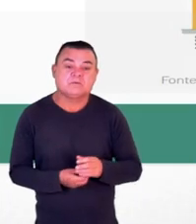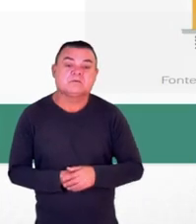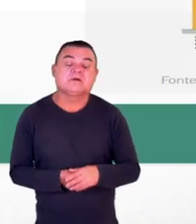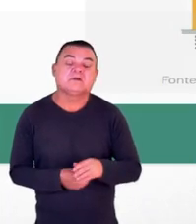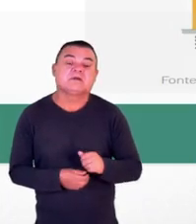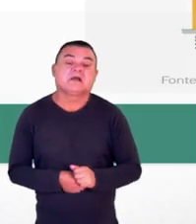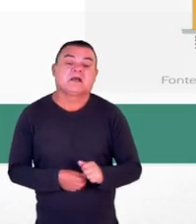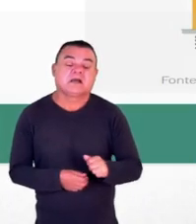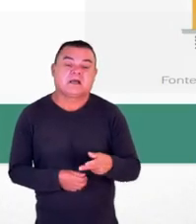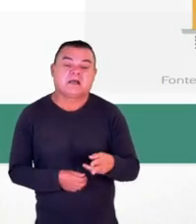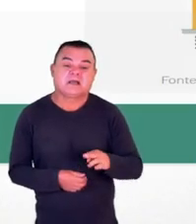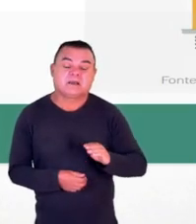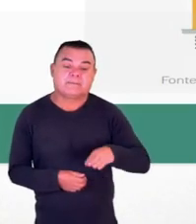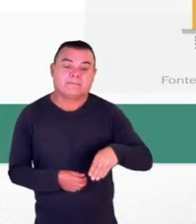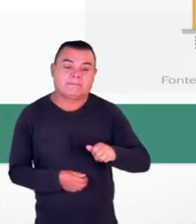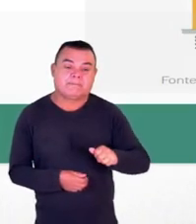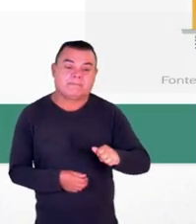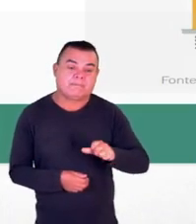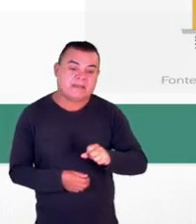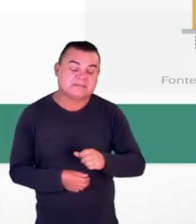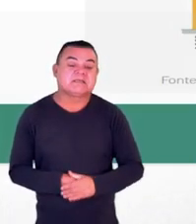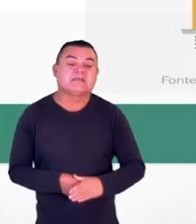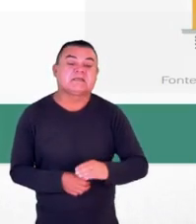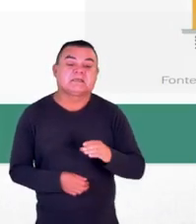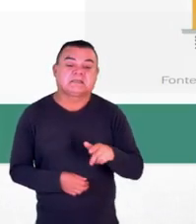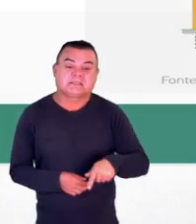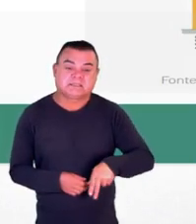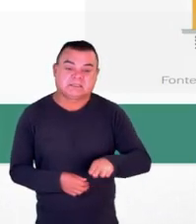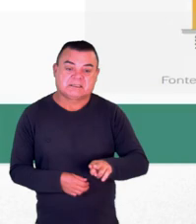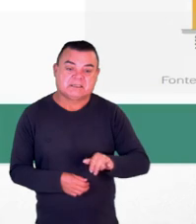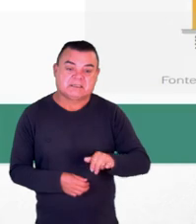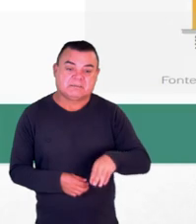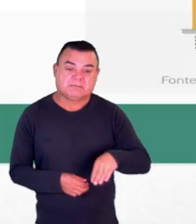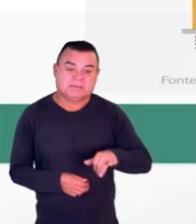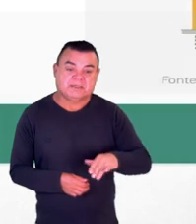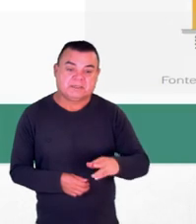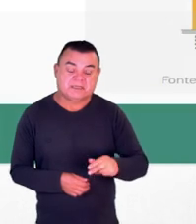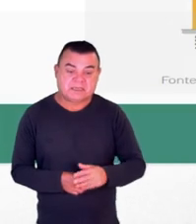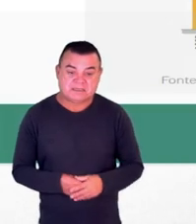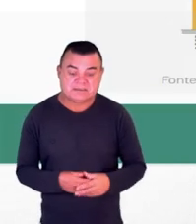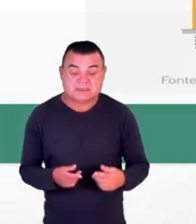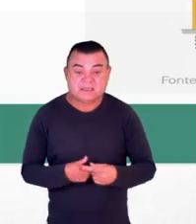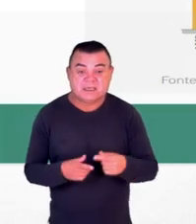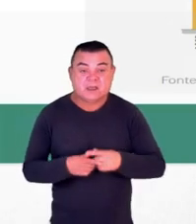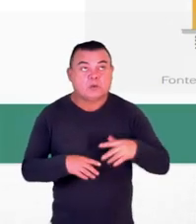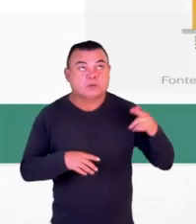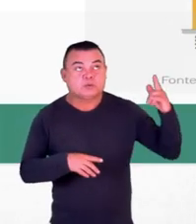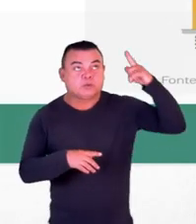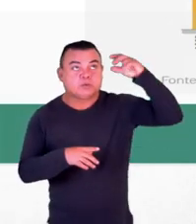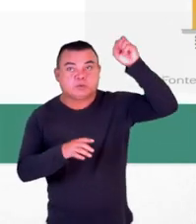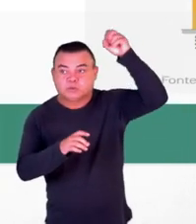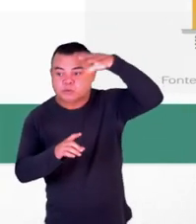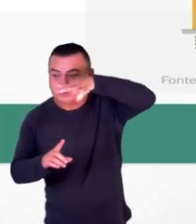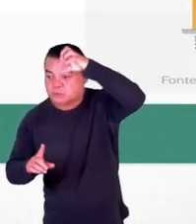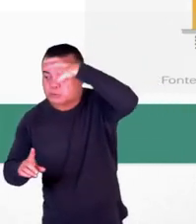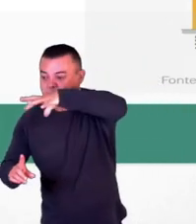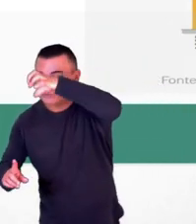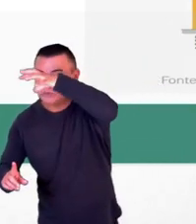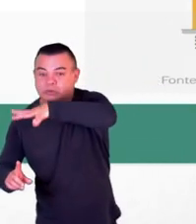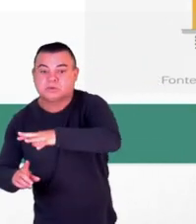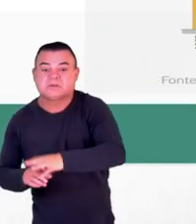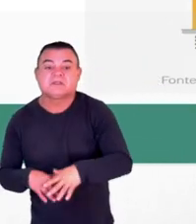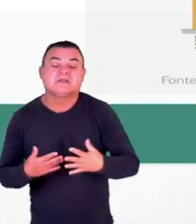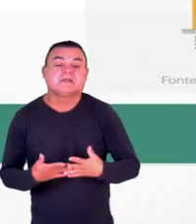são borrifados em cima da cabeça das pessoas né através da pulverização aérea para expulsá-las né Eh de suas